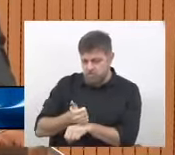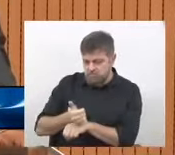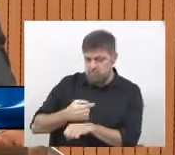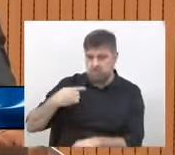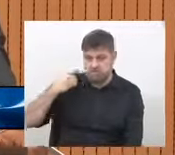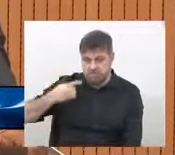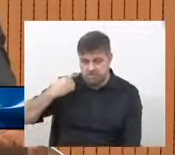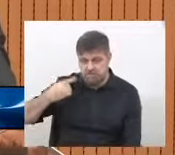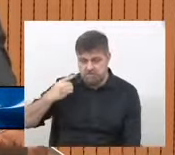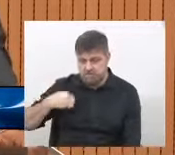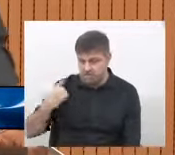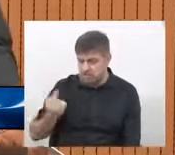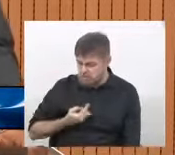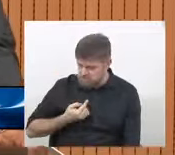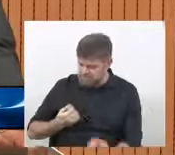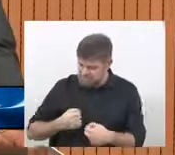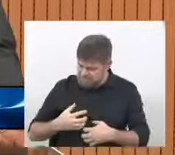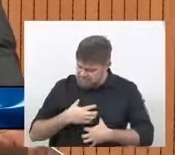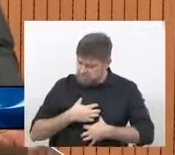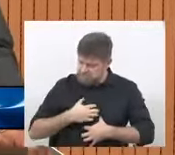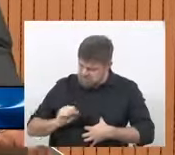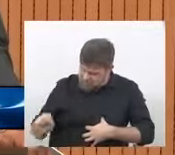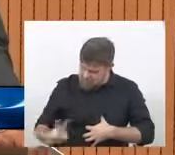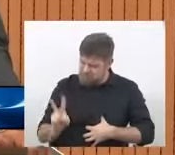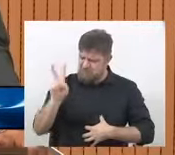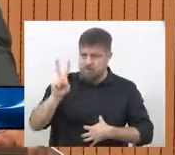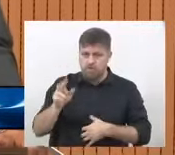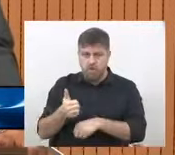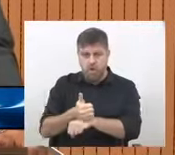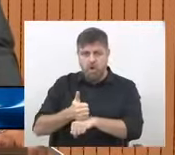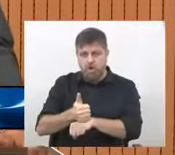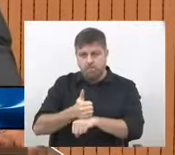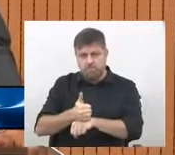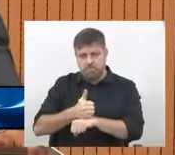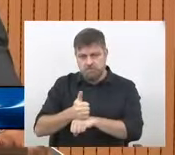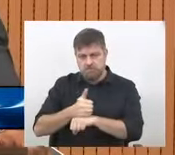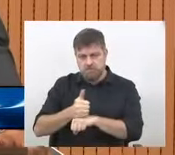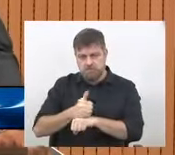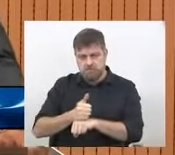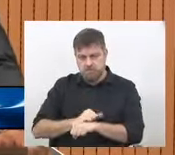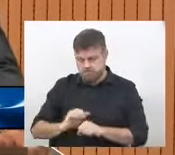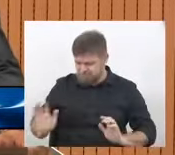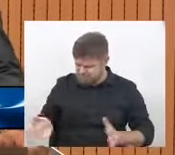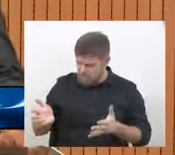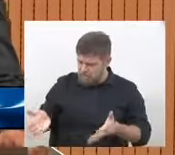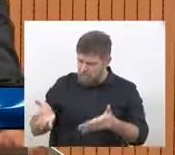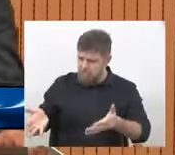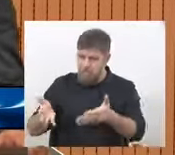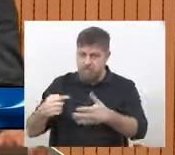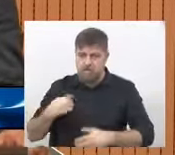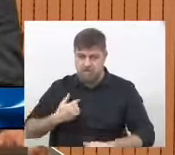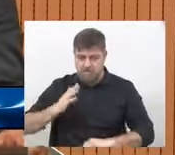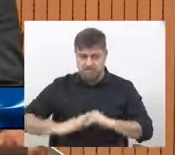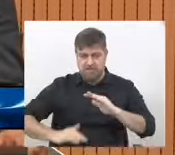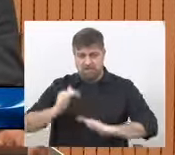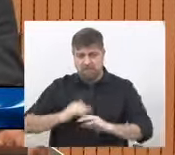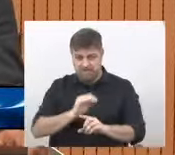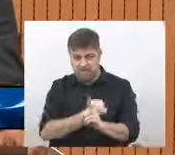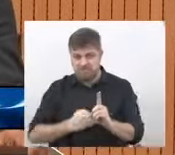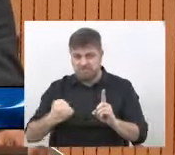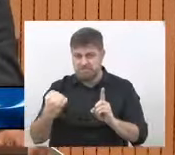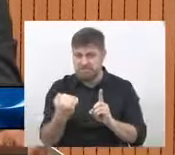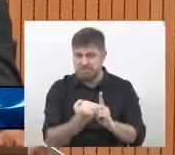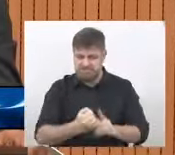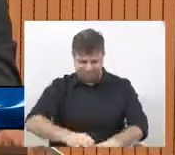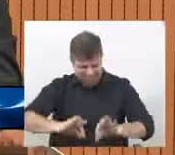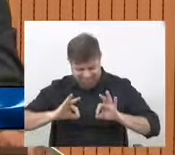aí, vamos valorizar a classe dos advogados interferindo positivamente para com a sociedade,